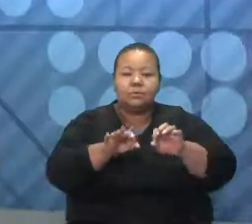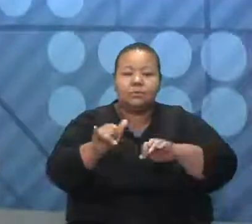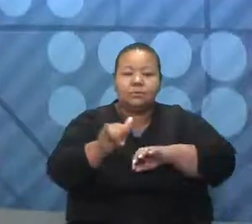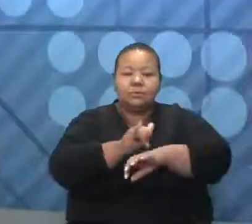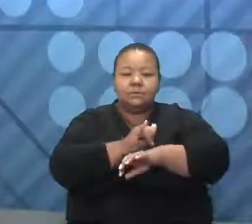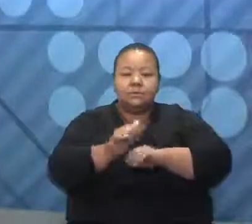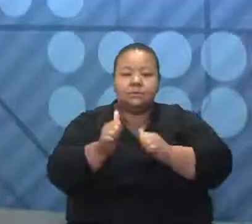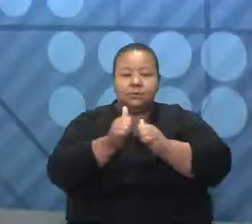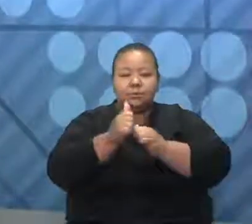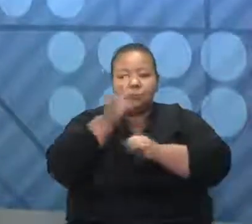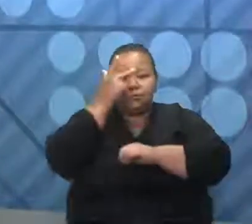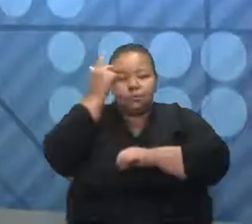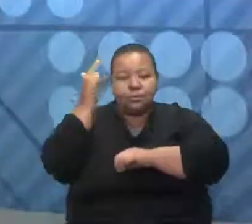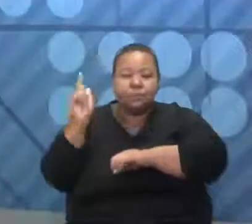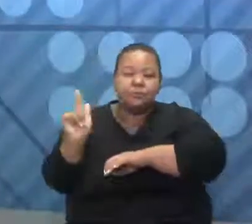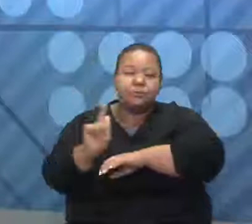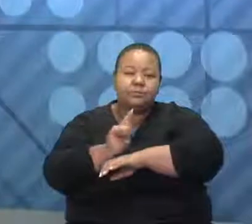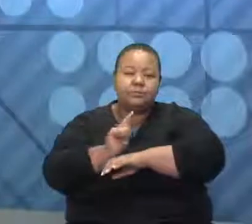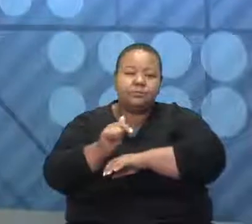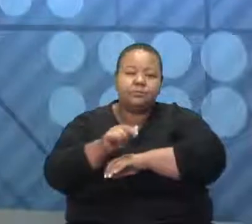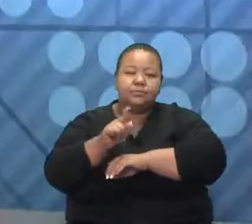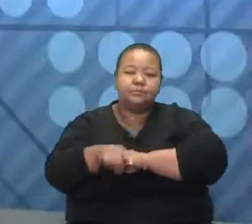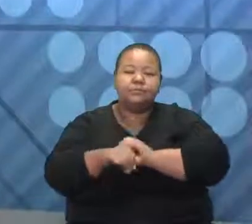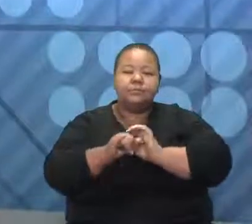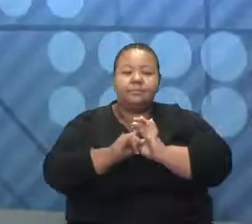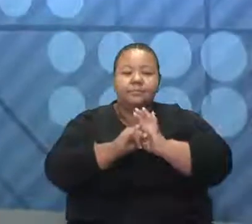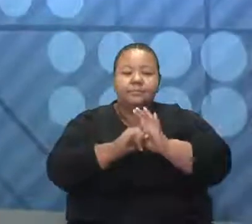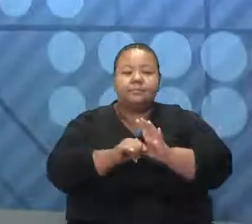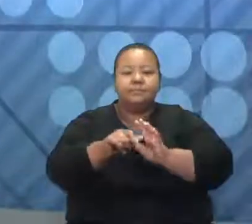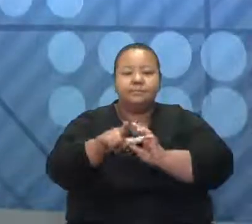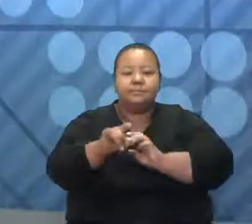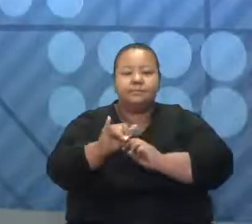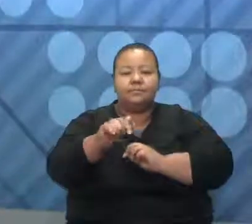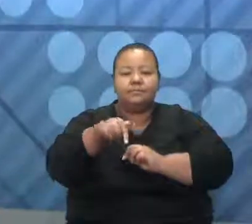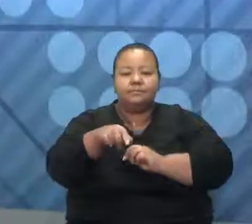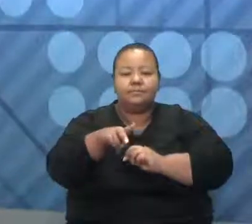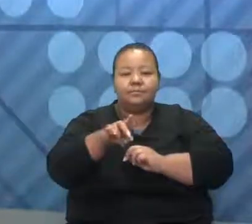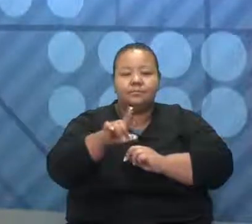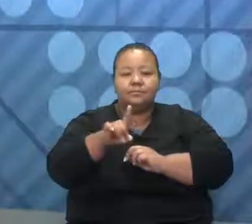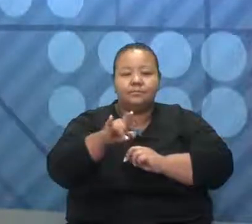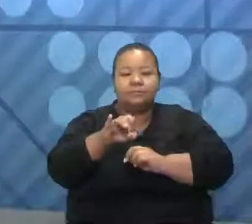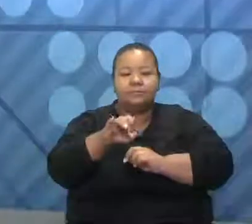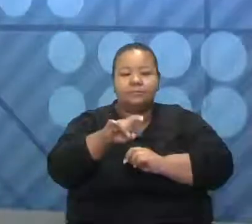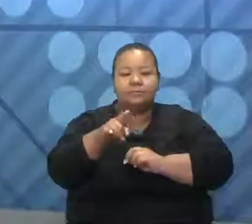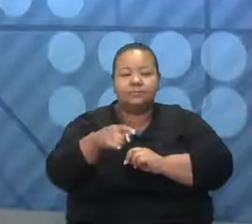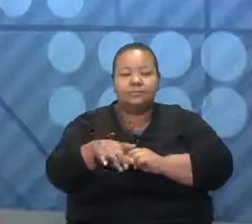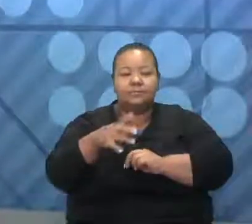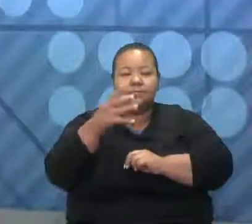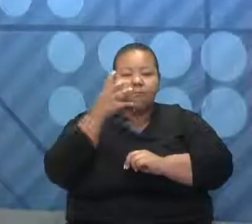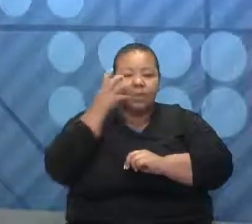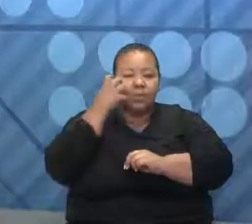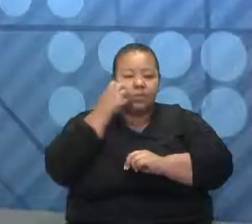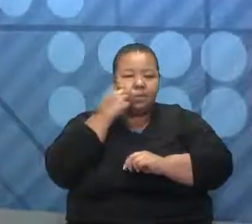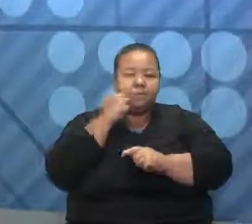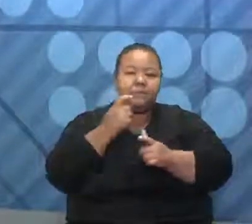com os gestores. E aí também através dos índices de liquidez, atividade, endividamento, lucratividade, aí consegue tomar as decisões corretas.